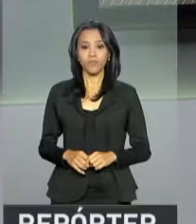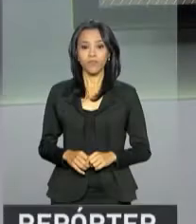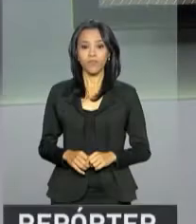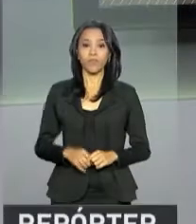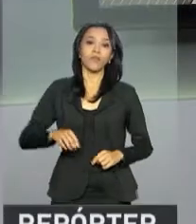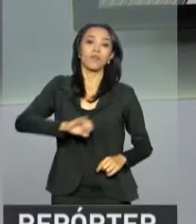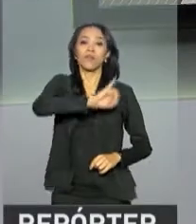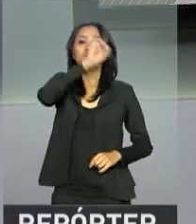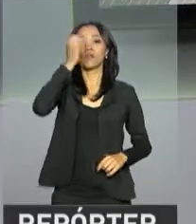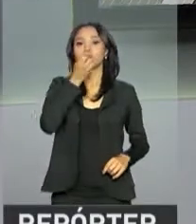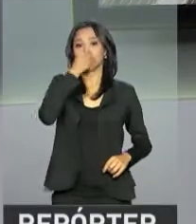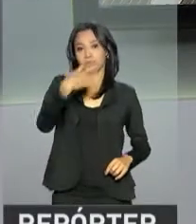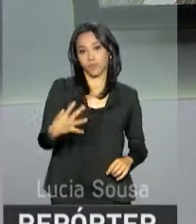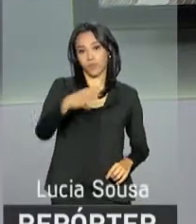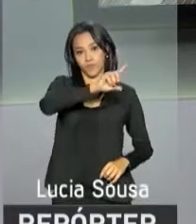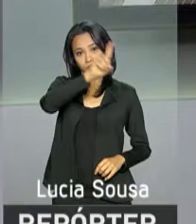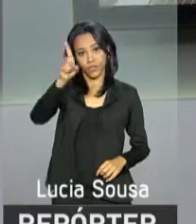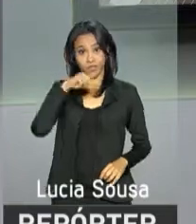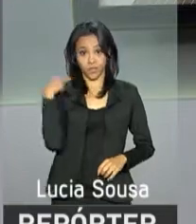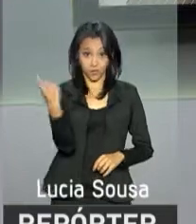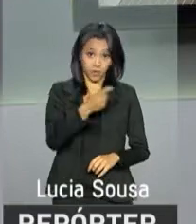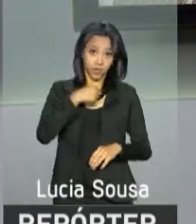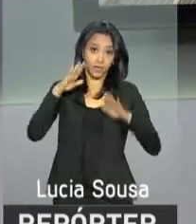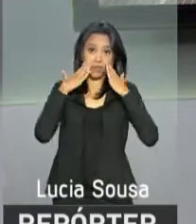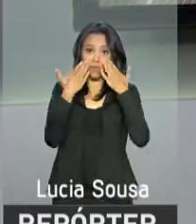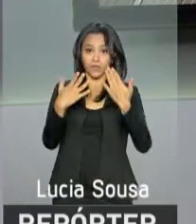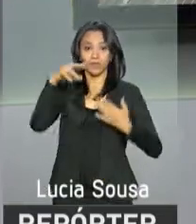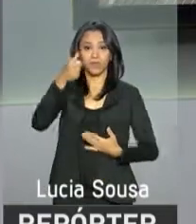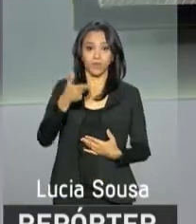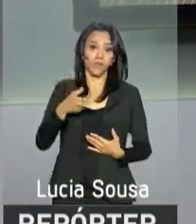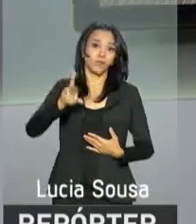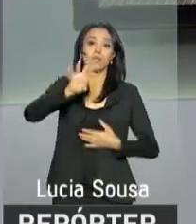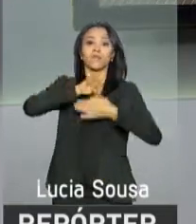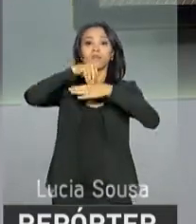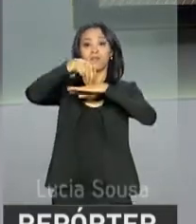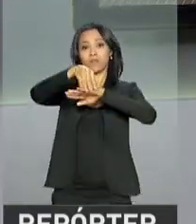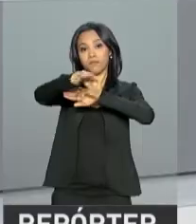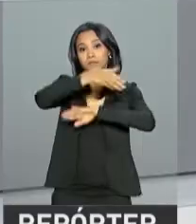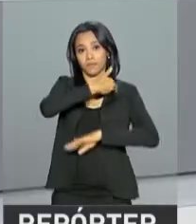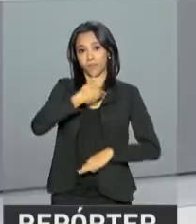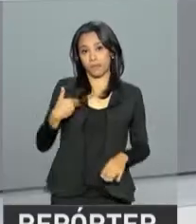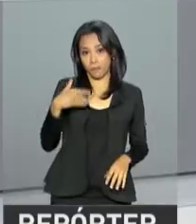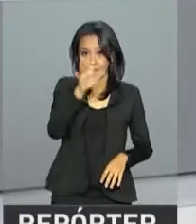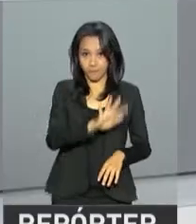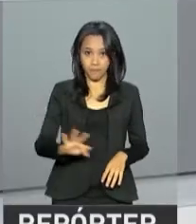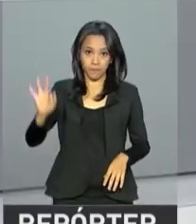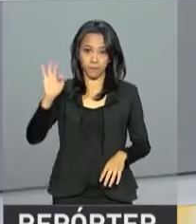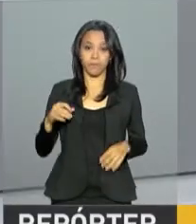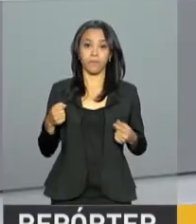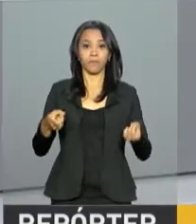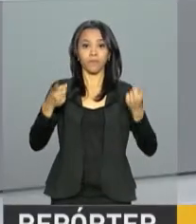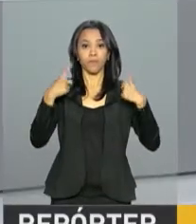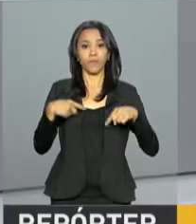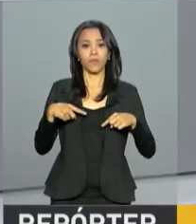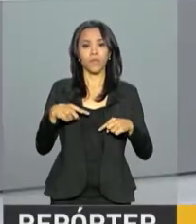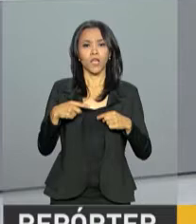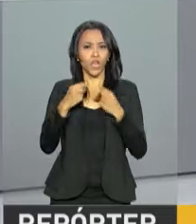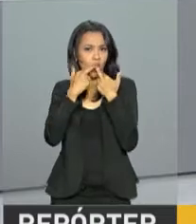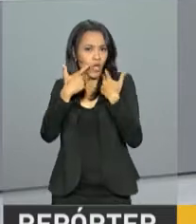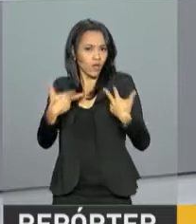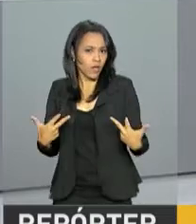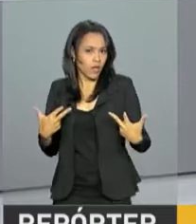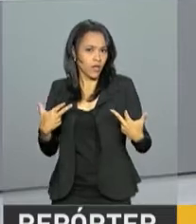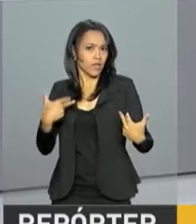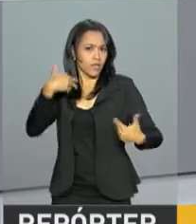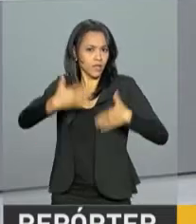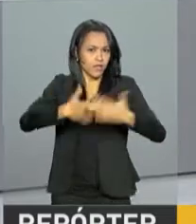Olá, bom dia. Estamos de volta com o repórter NBR e as notícias do governo federal. Inovar e crescer construindo um